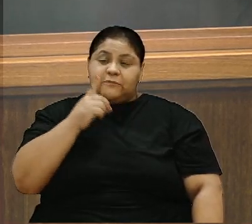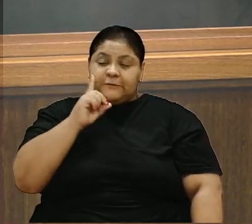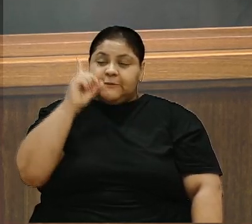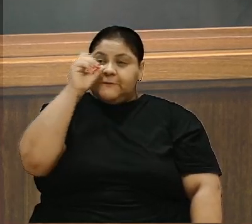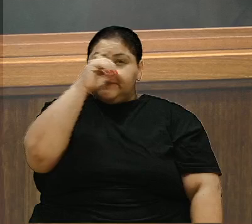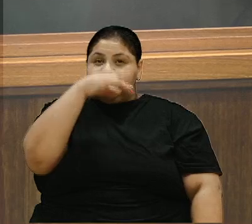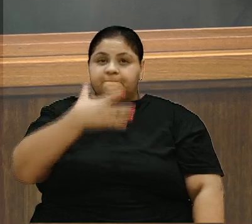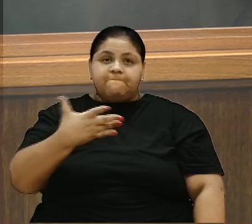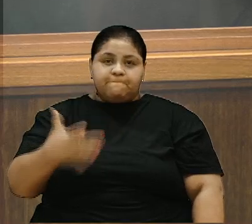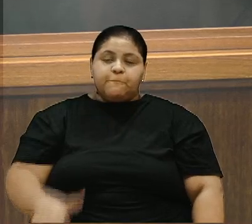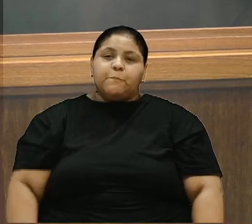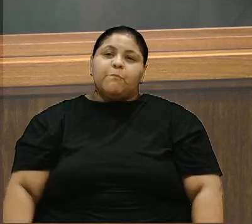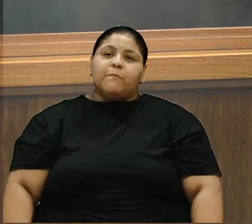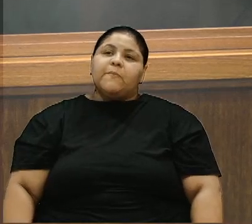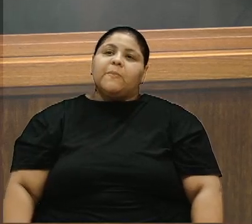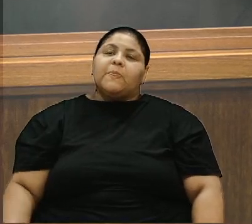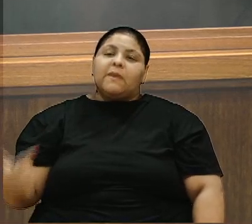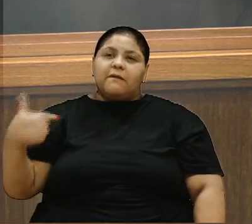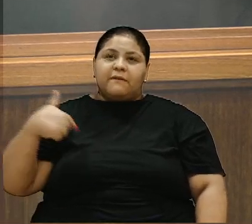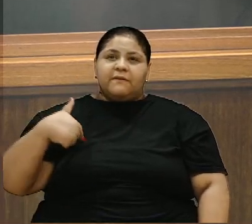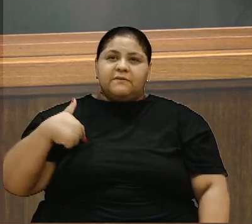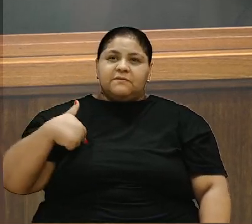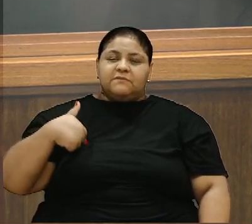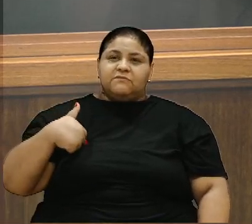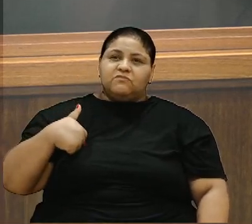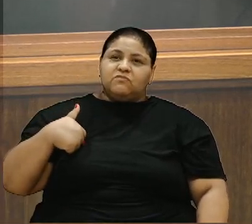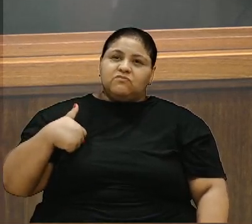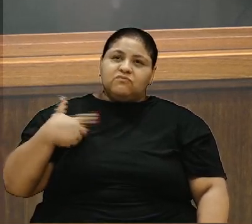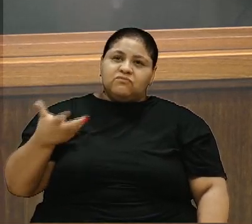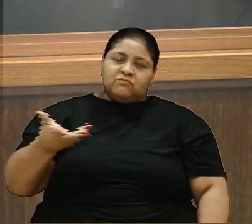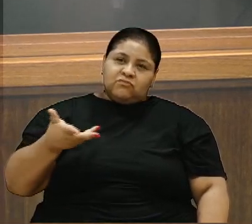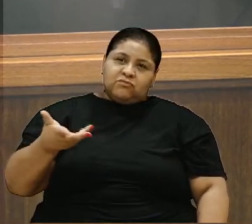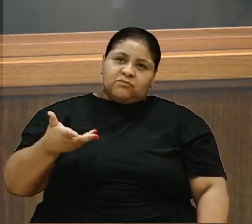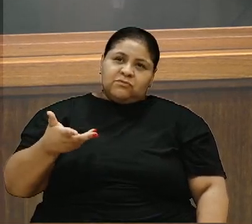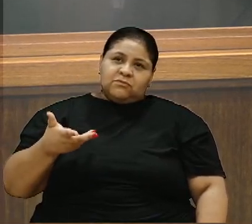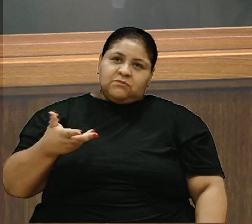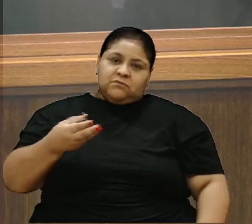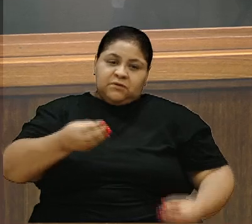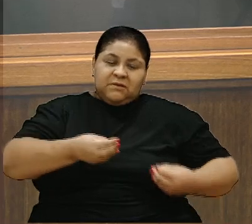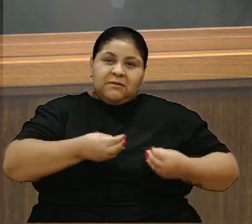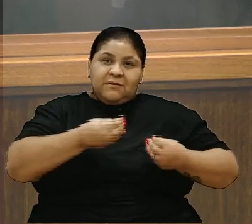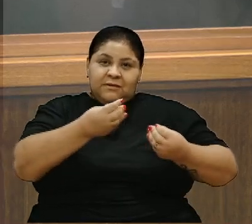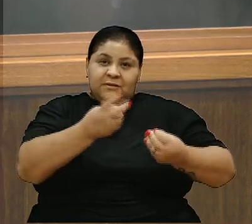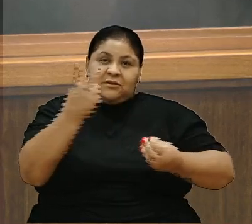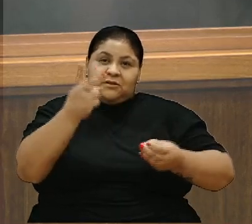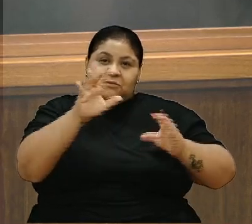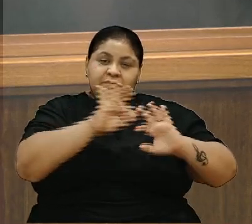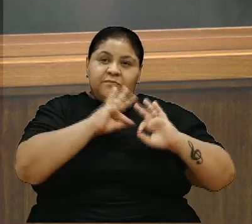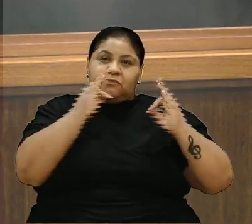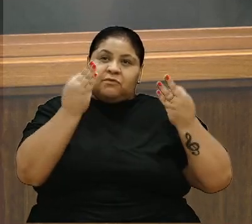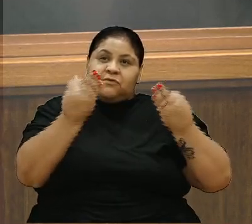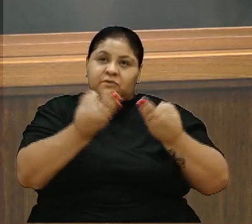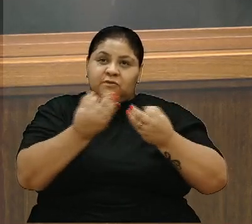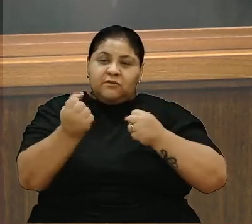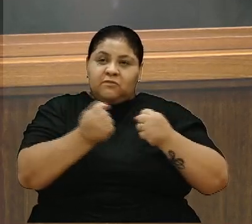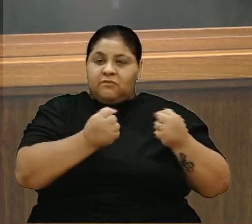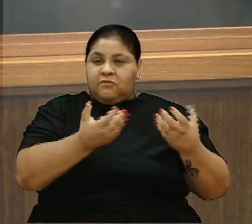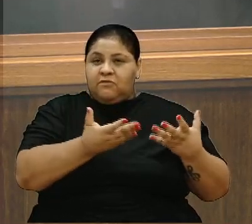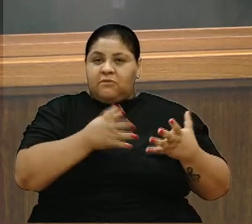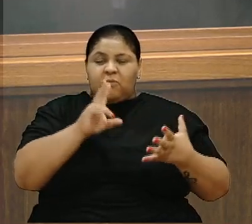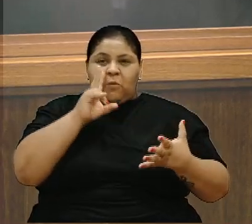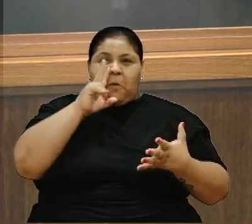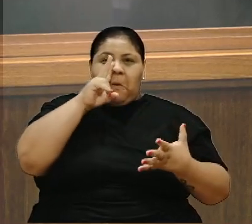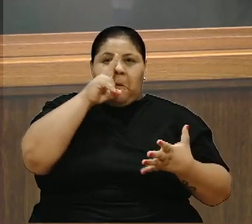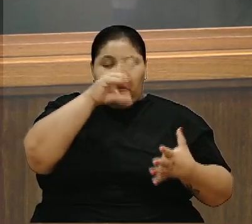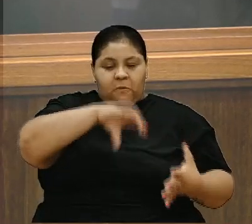pesado. Então, eu quero dar para essas duas famílias, se possível, né, força